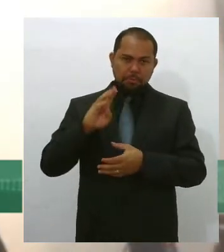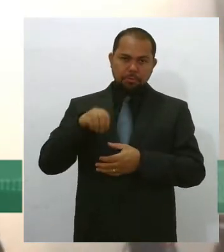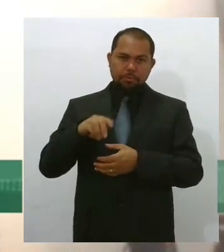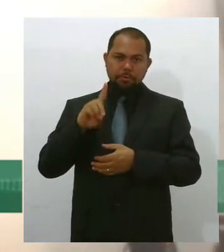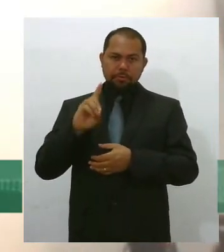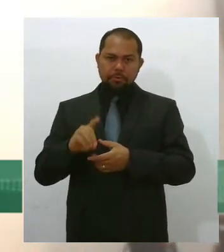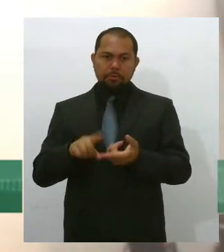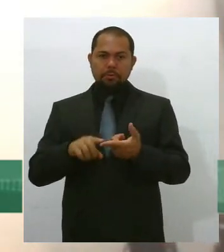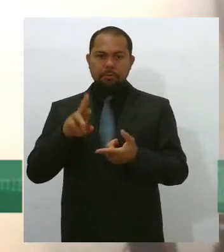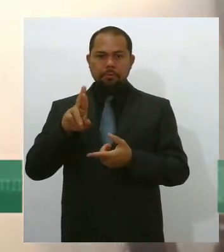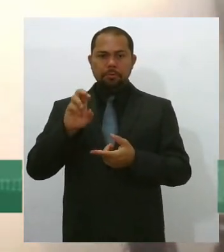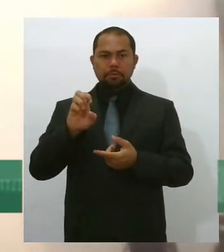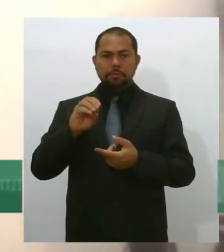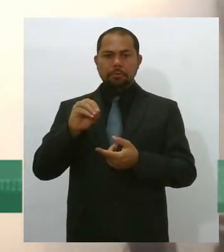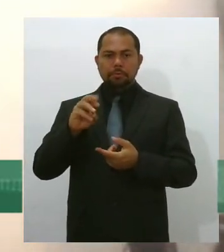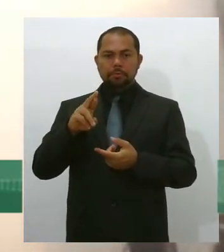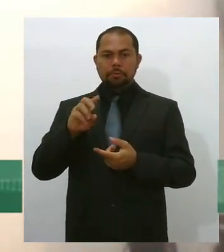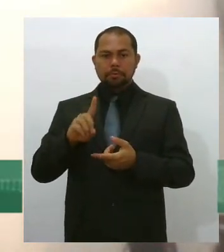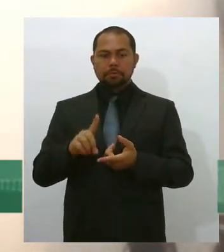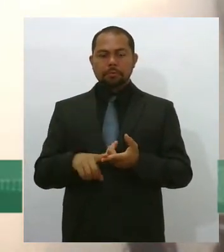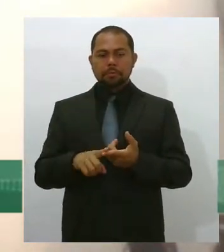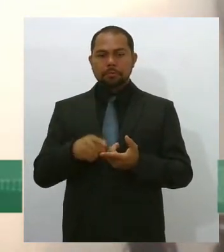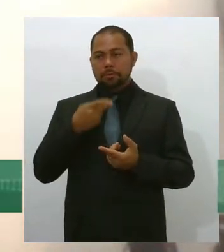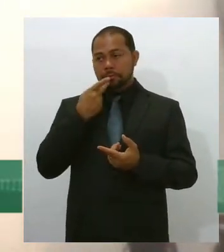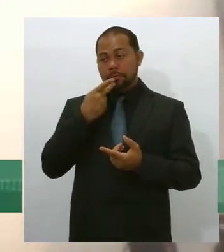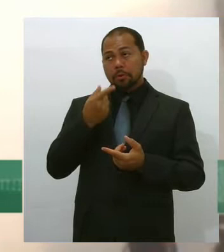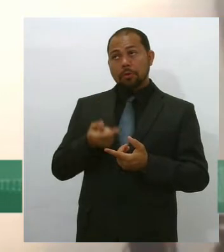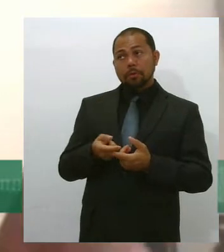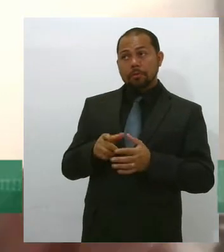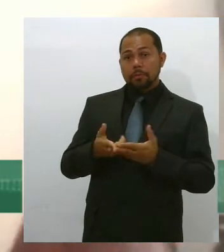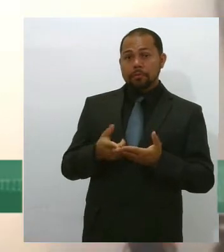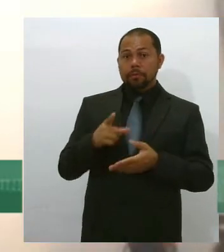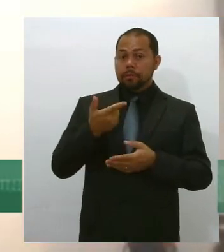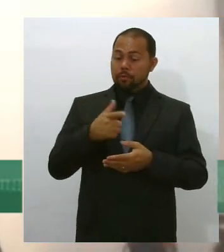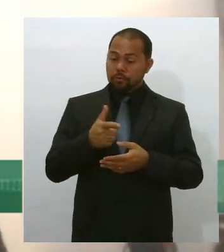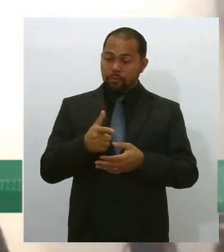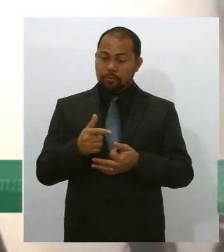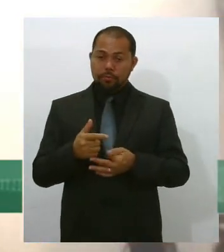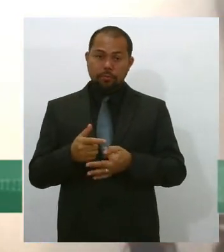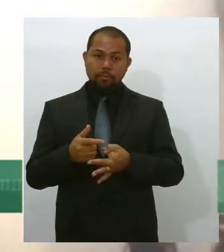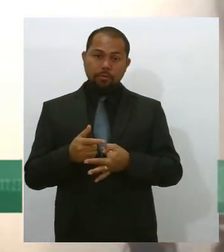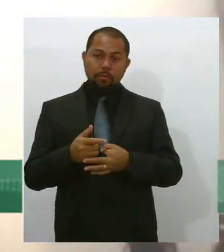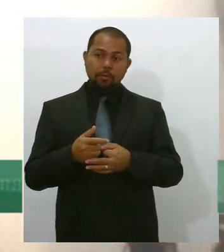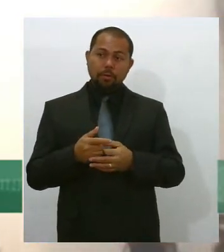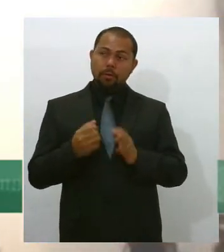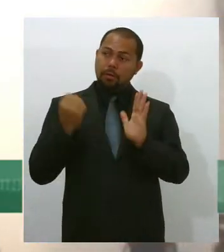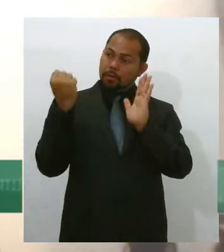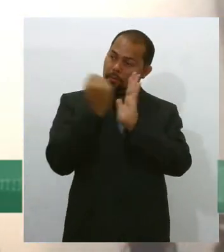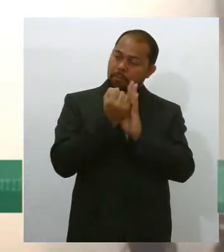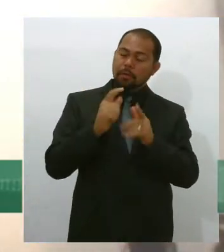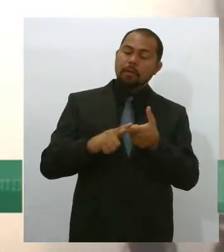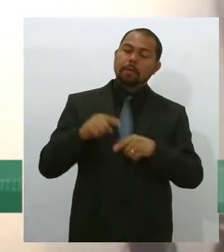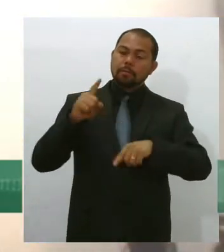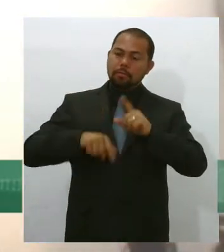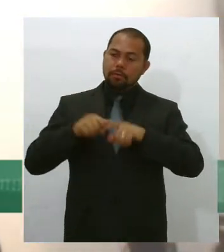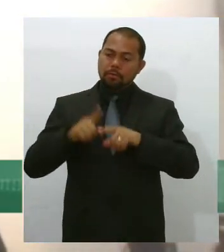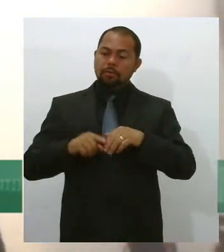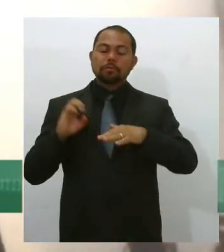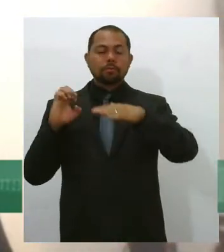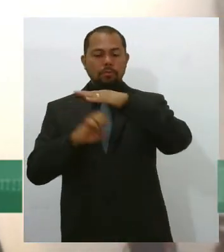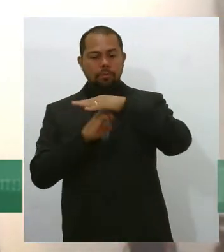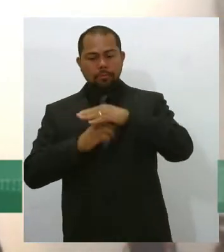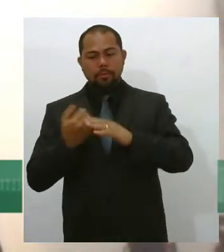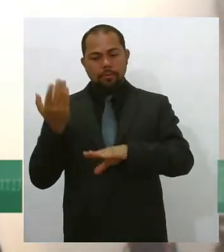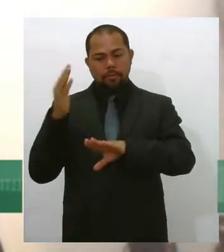óleo o juiz foi muito caros olha apesar de não ter um produto de ter uma marca e não ter uma empresa por trás mas